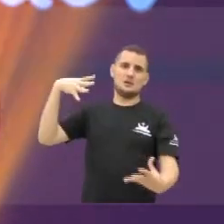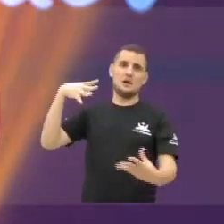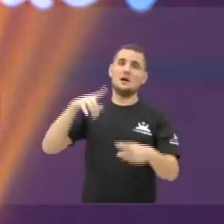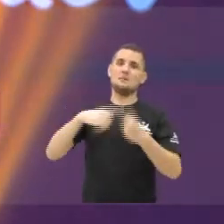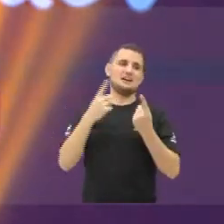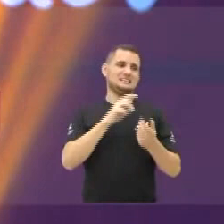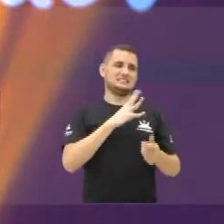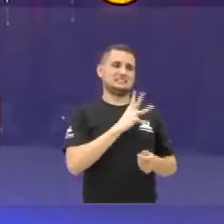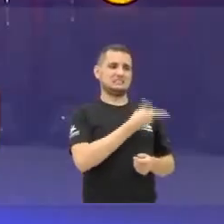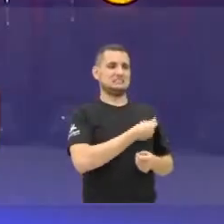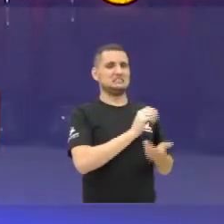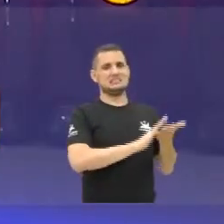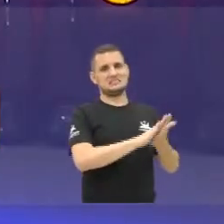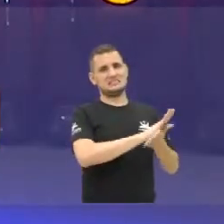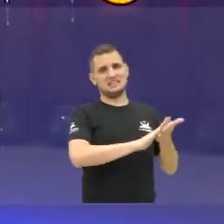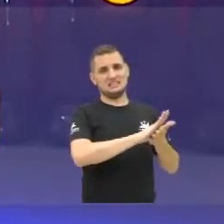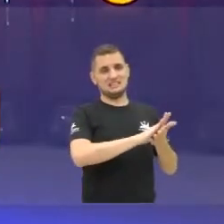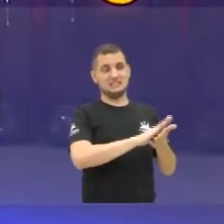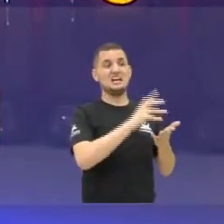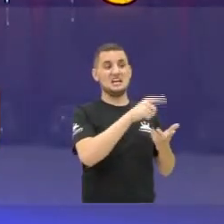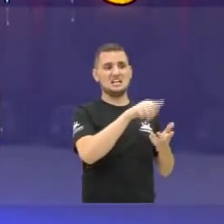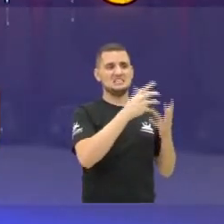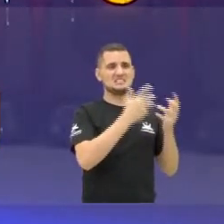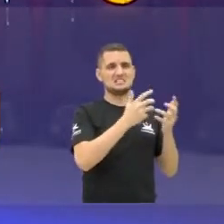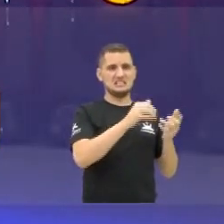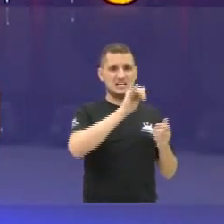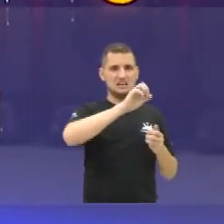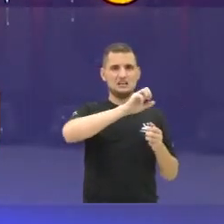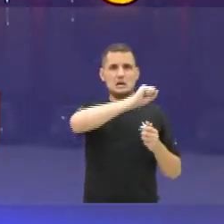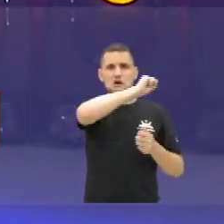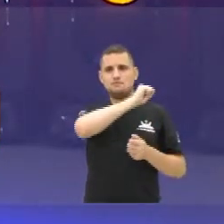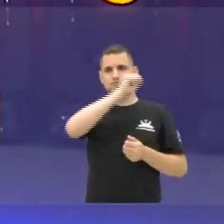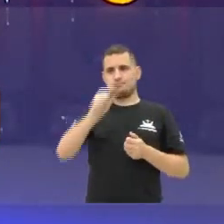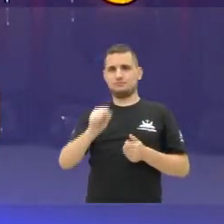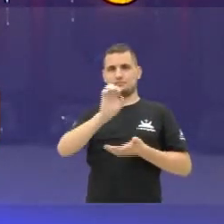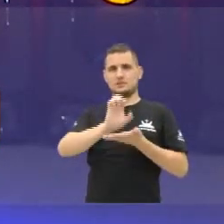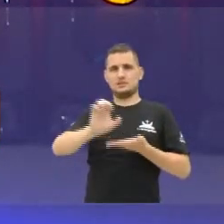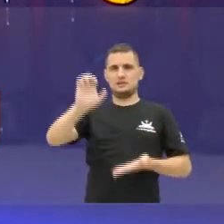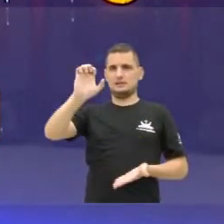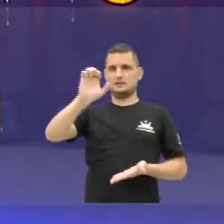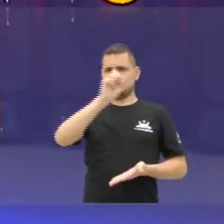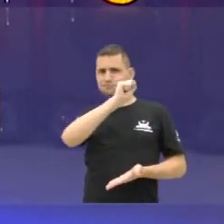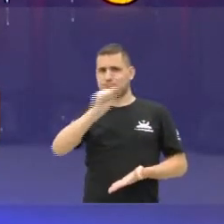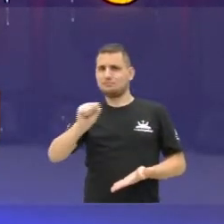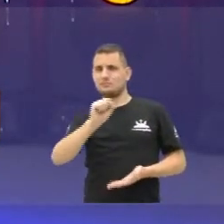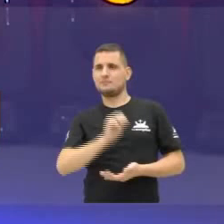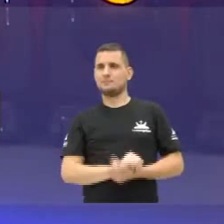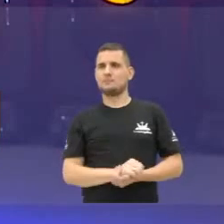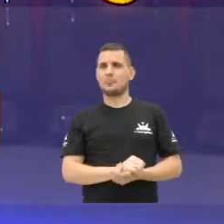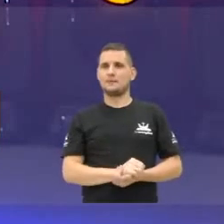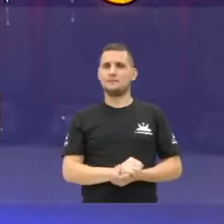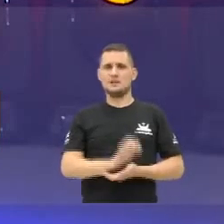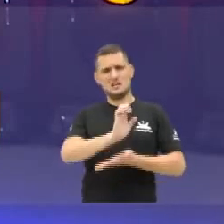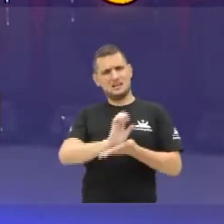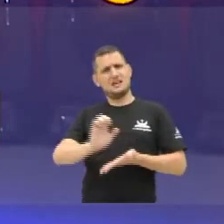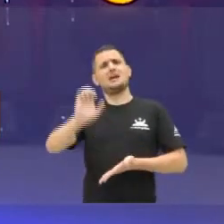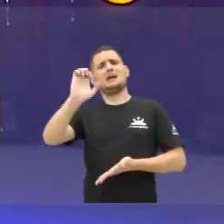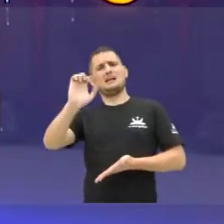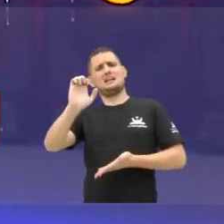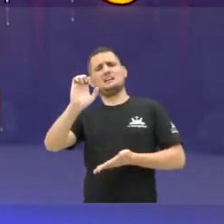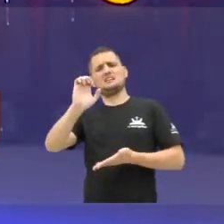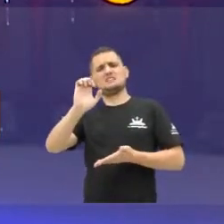profeta. Qual deveria ser a atitude de Elias? Ele enfrentou